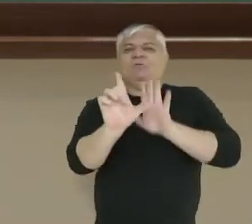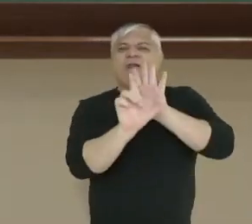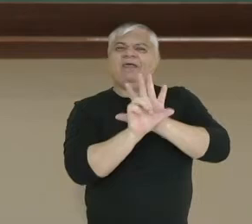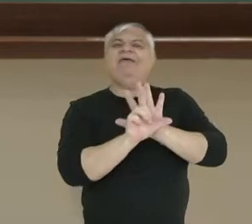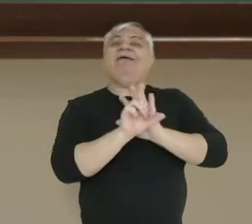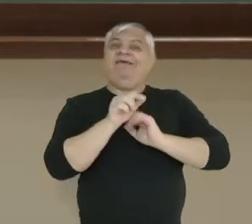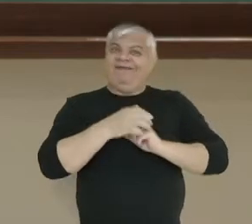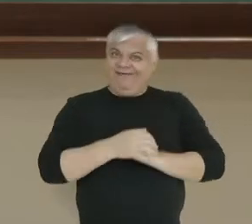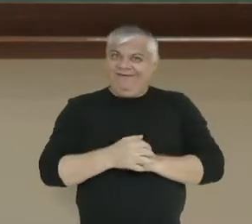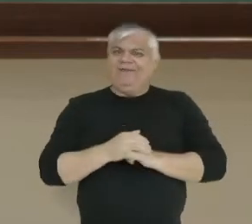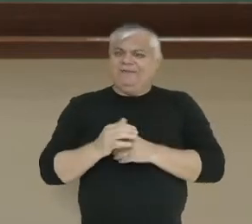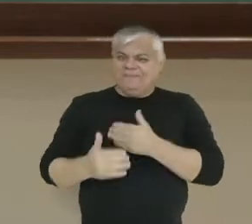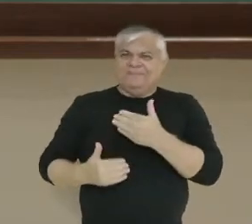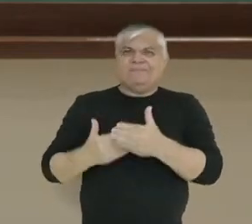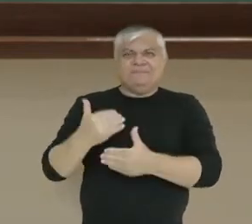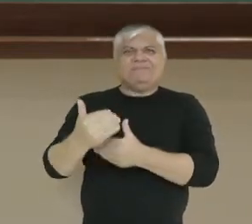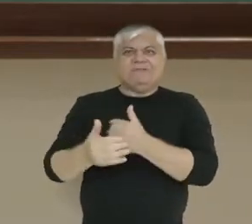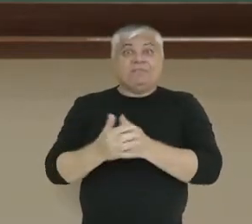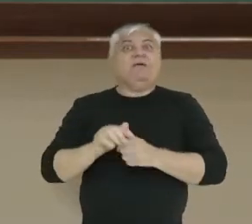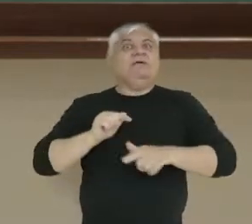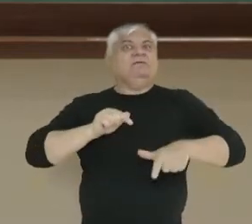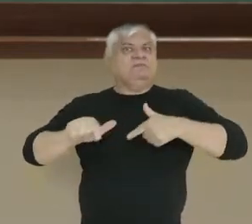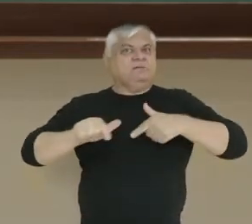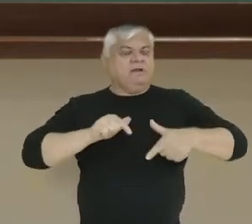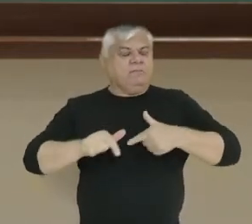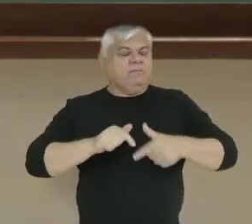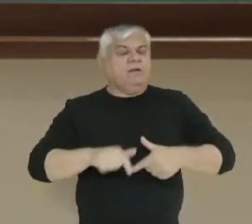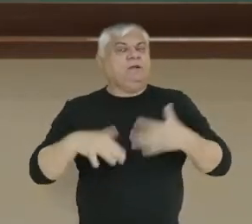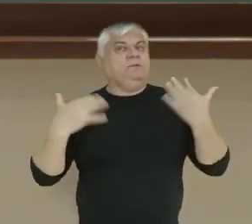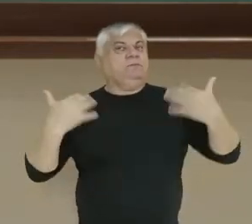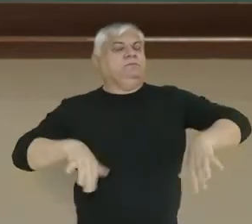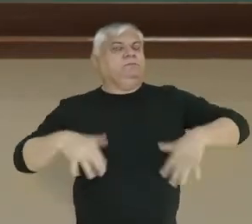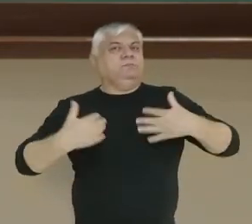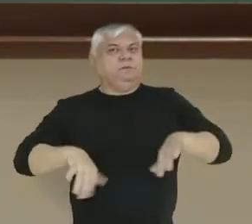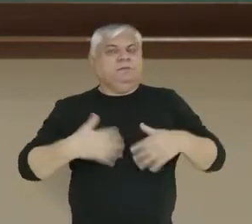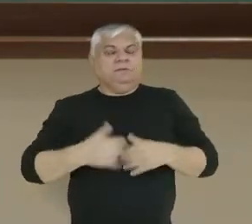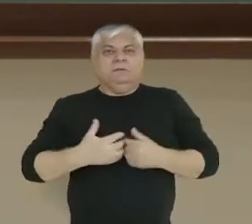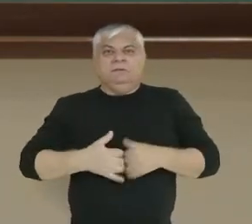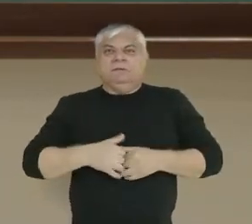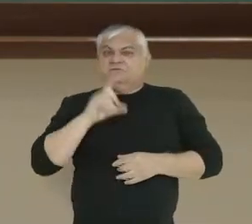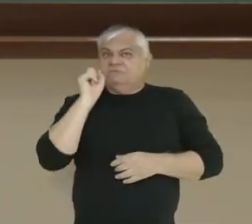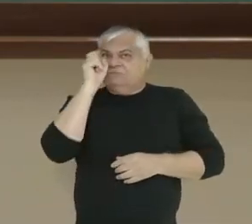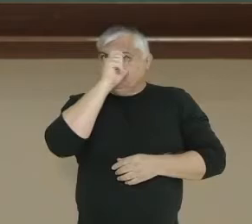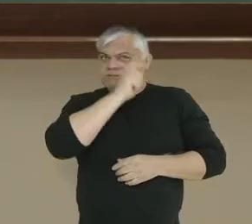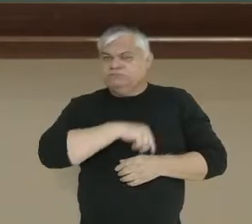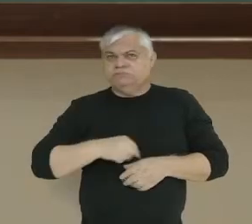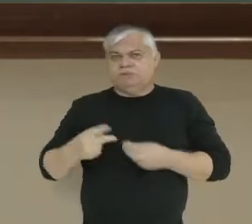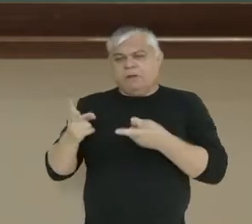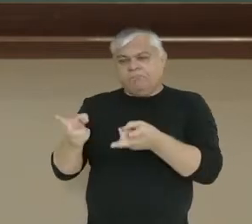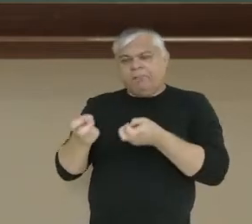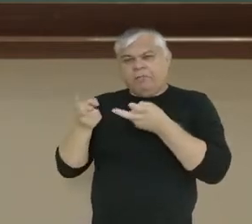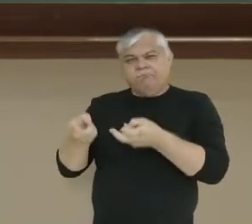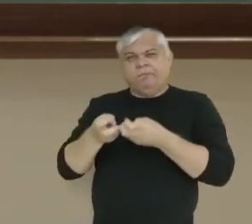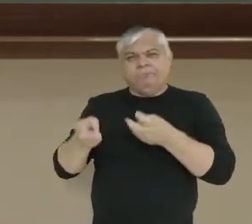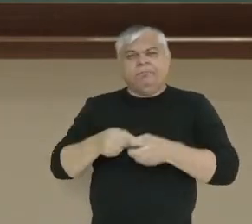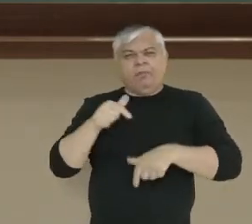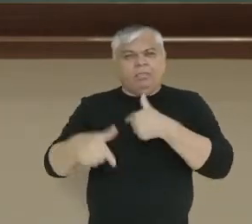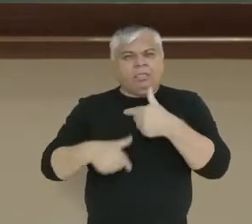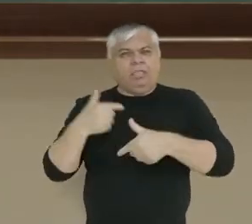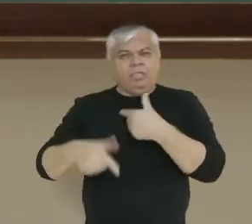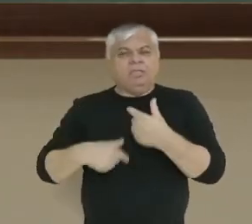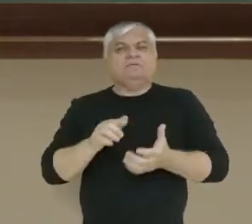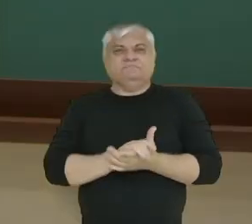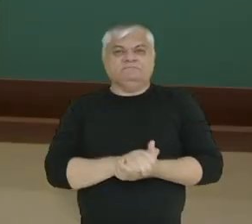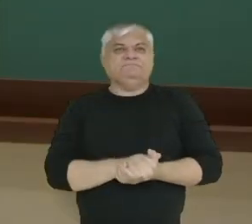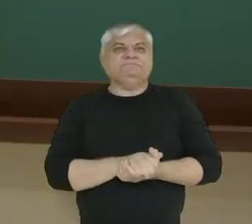por causa dos seus trabalhos, que era uma grande exploração. Isso tudo modifica o mundo em que a gente vive.